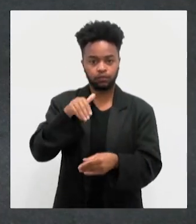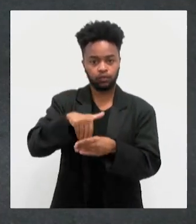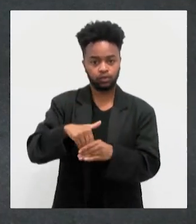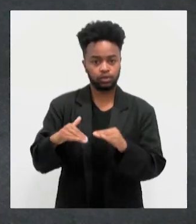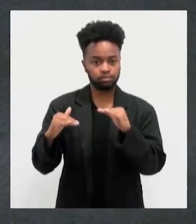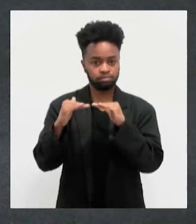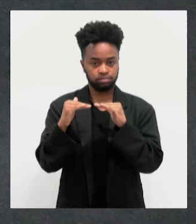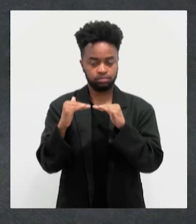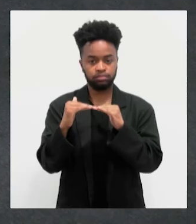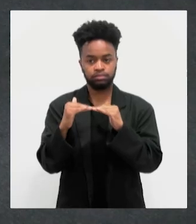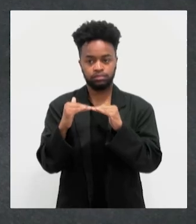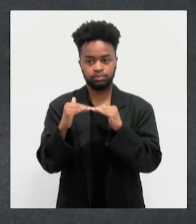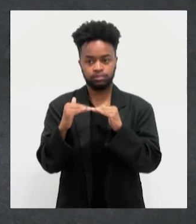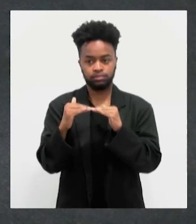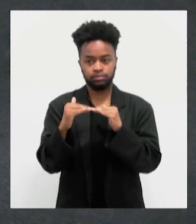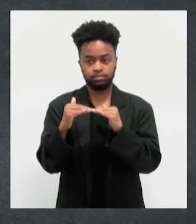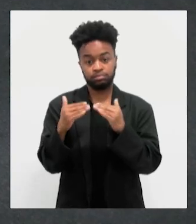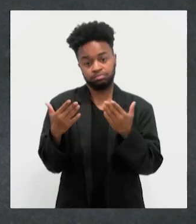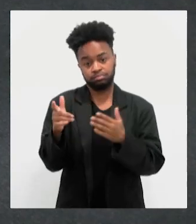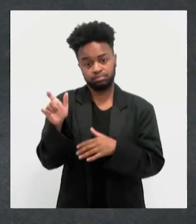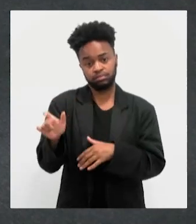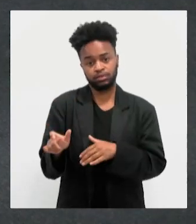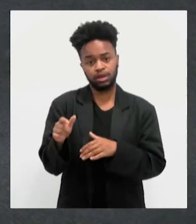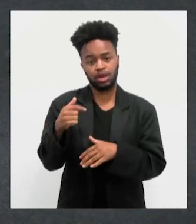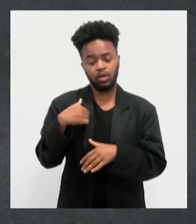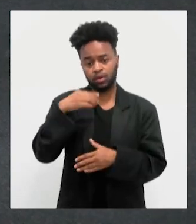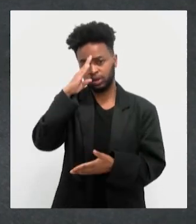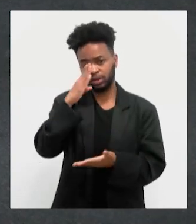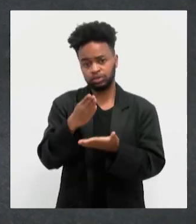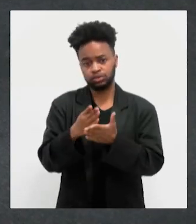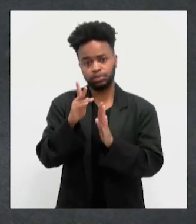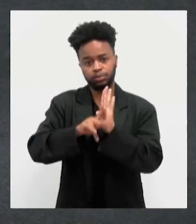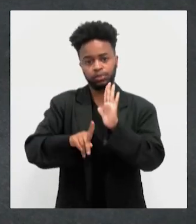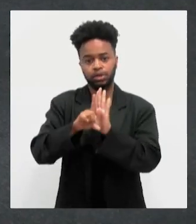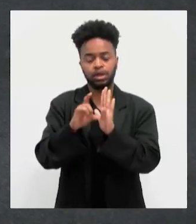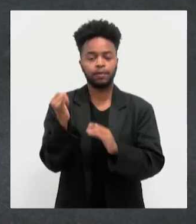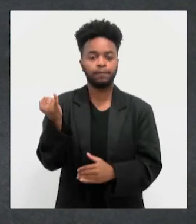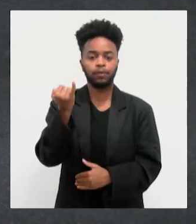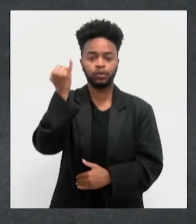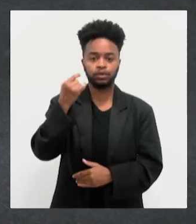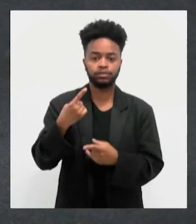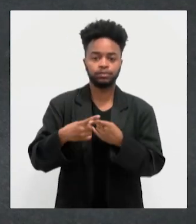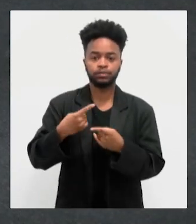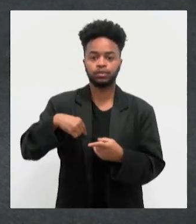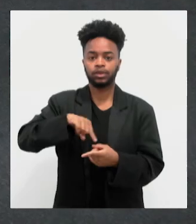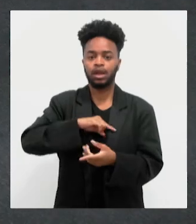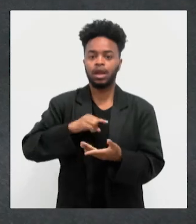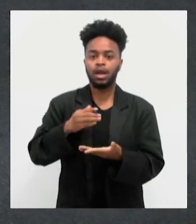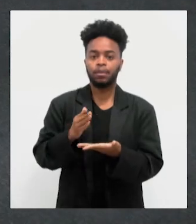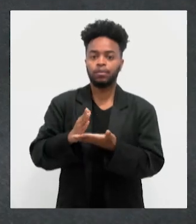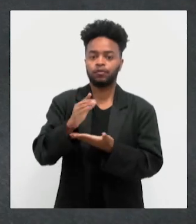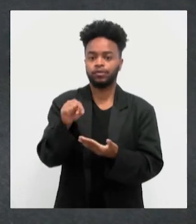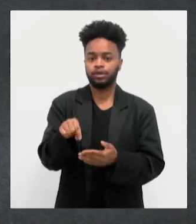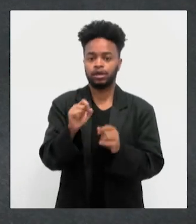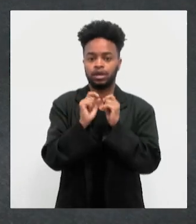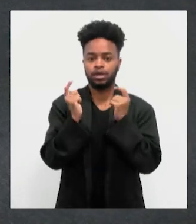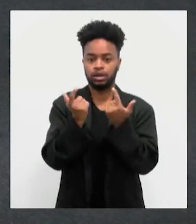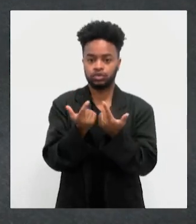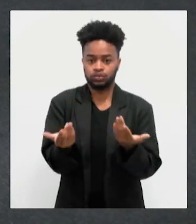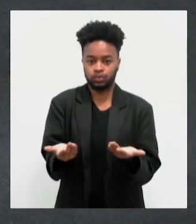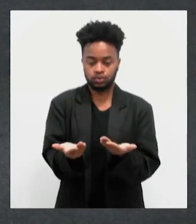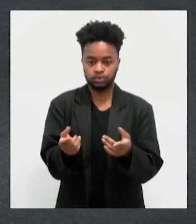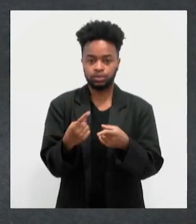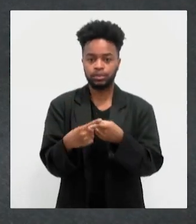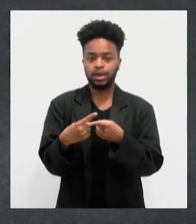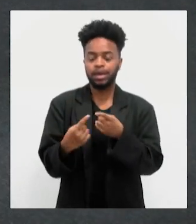a favor desse que eu acho um importante projeto de lei que nós aprovamos aqui na Assembleia hoje, que